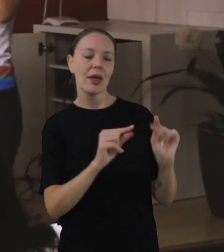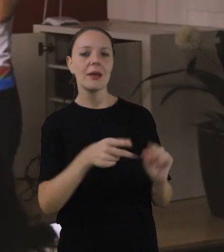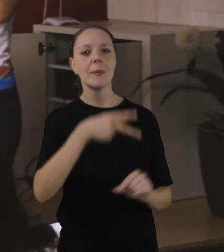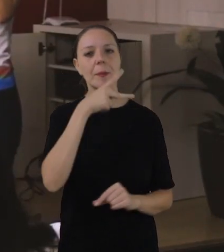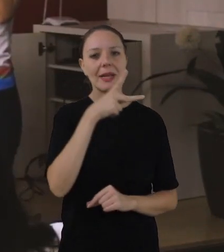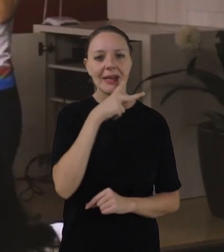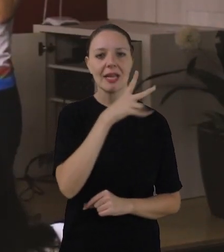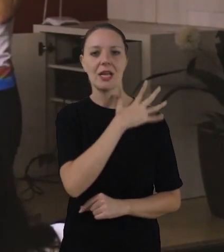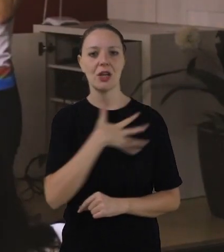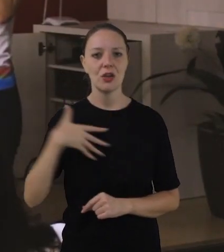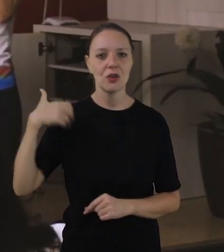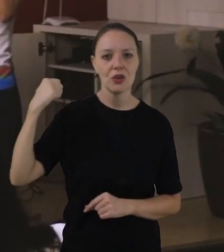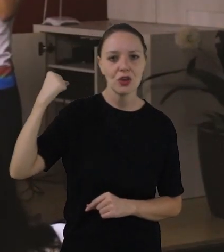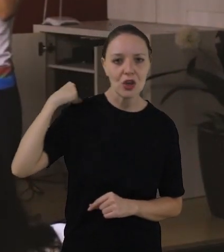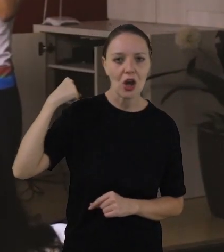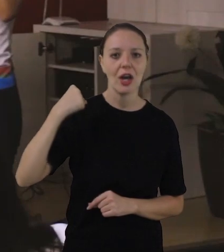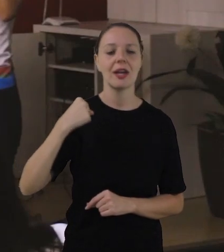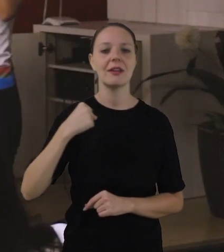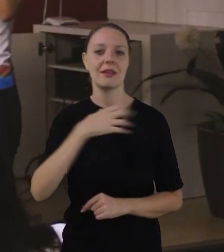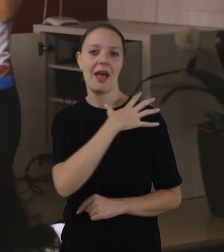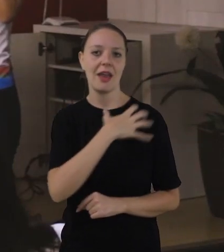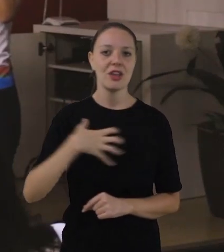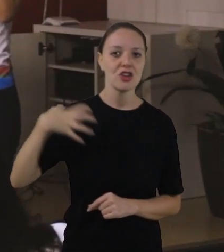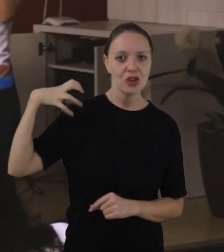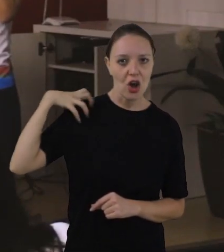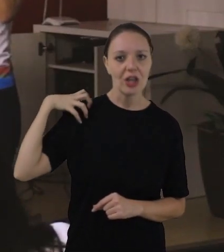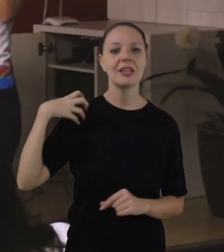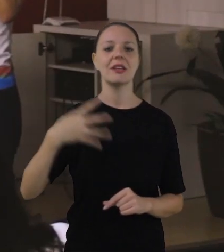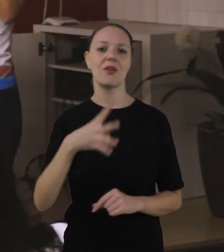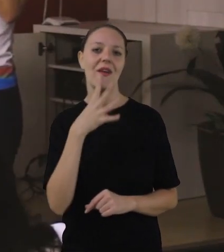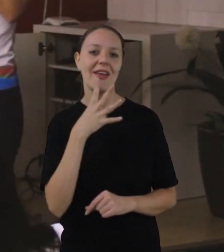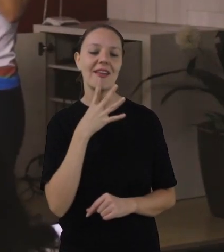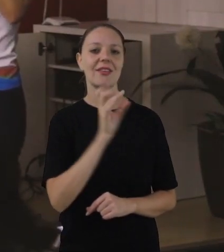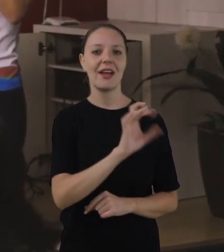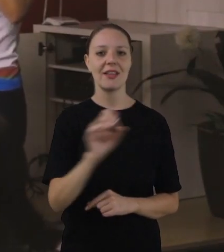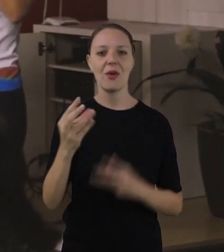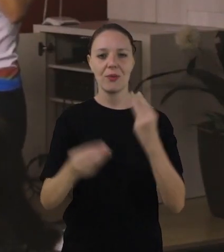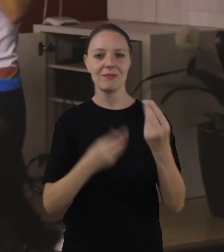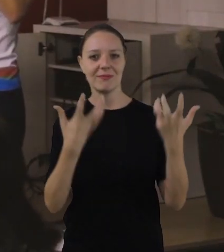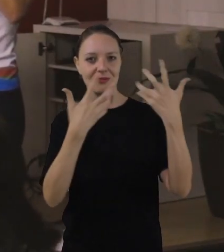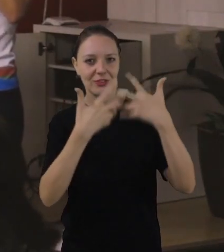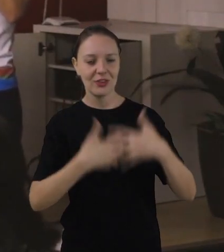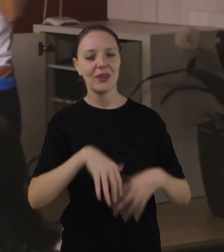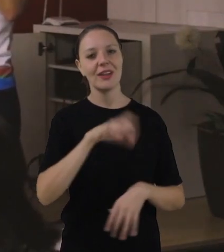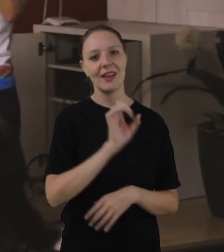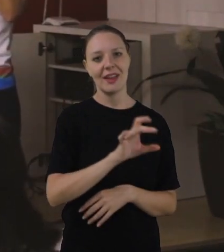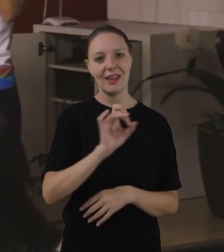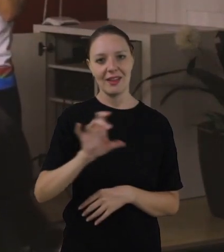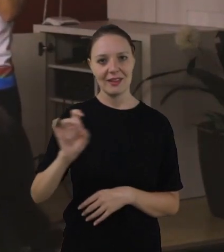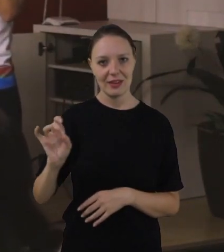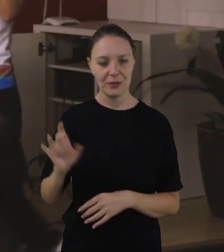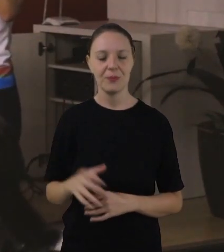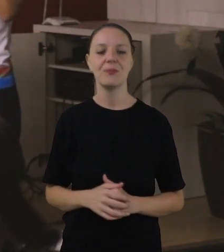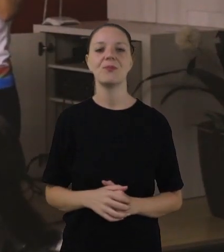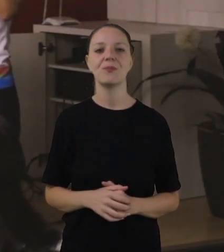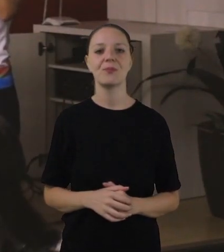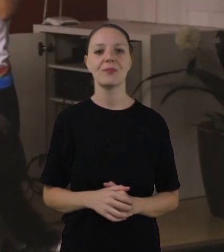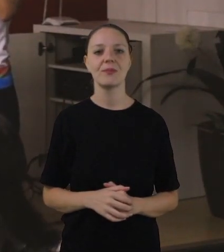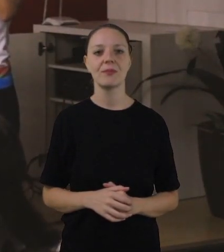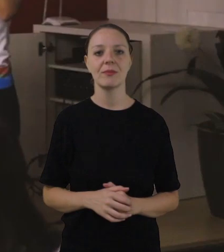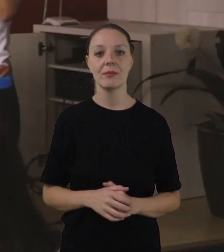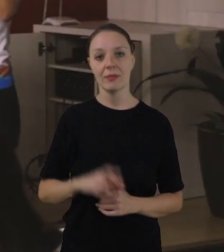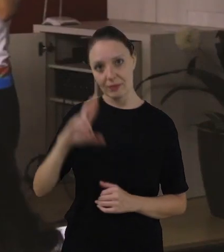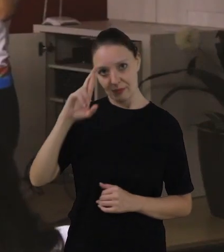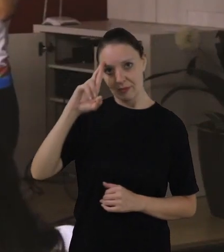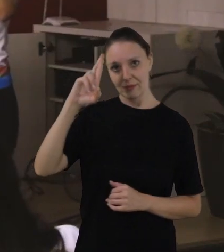Platão, do Sócrates, do Aristóteles. E como que eles eram? Como é que funcionava? O pensador, então, digamos assim, o